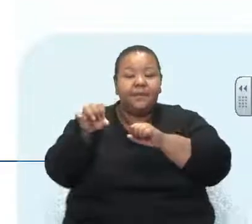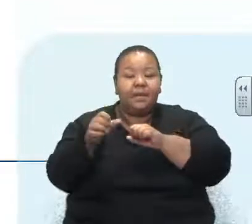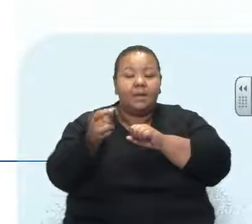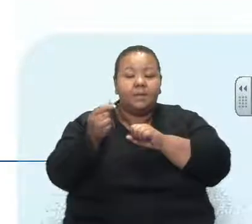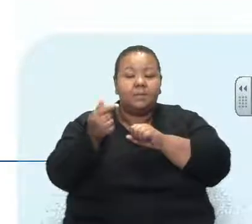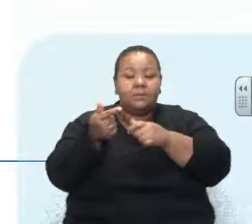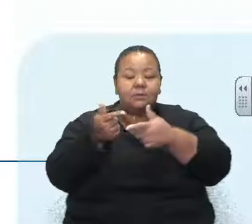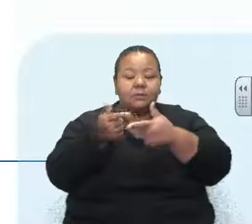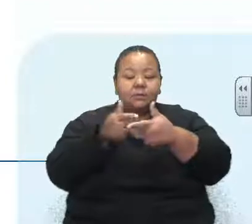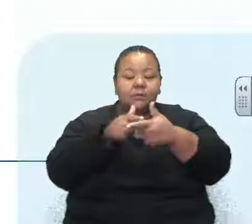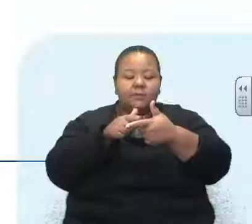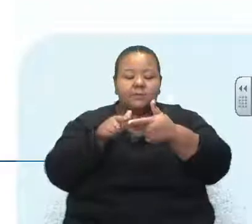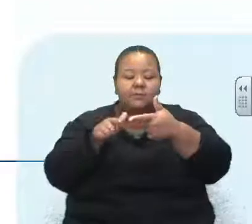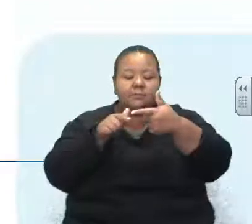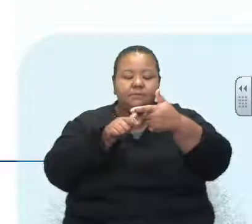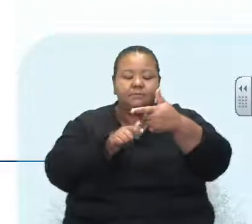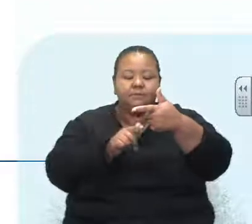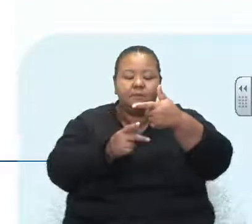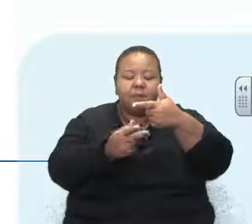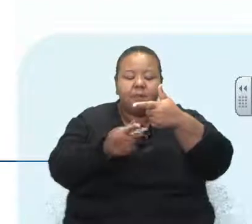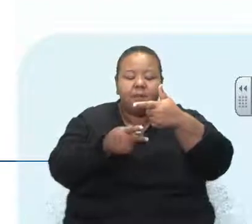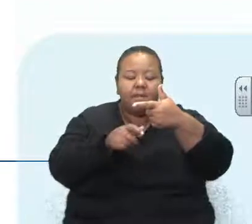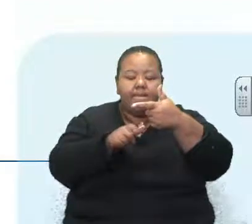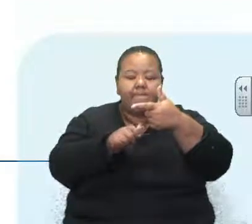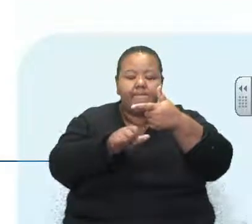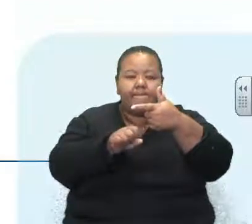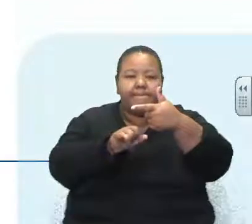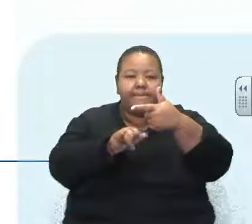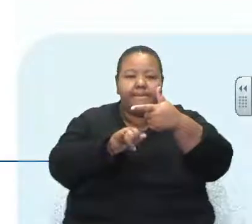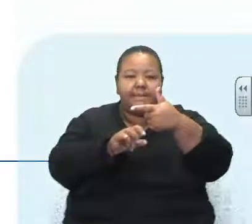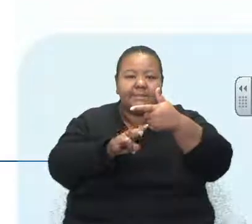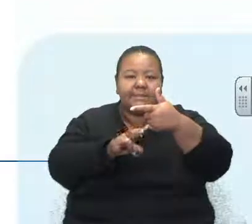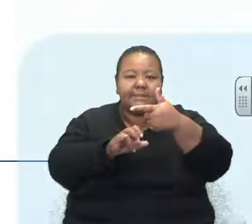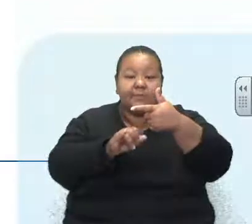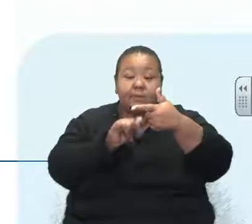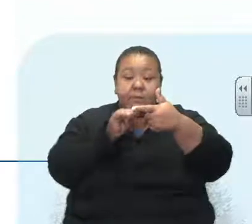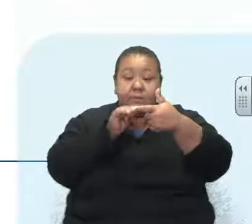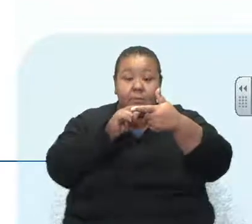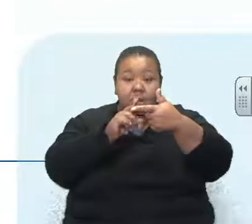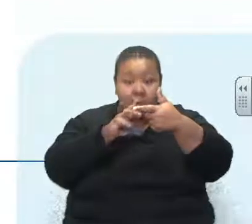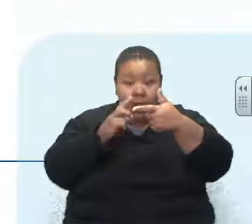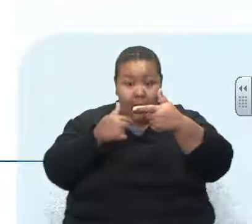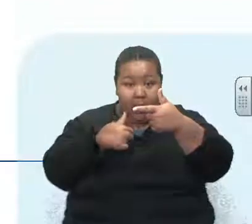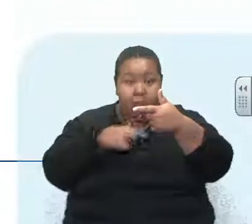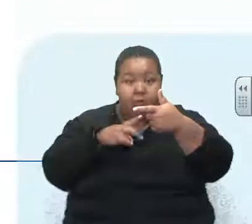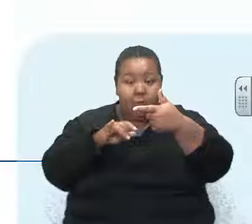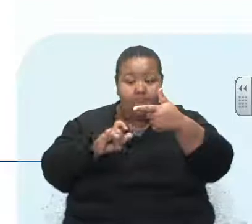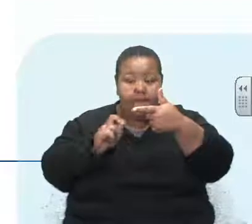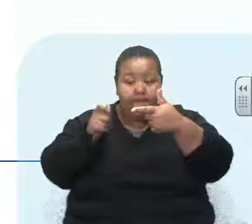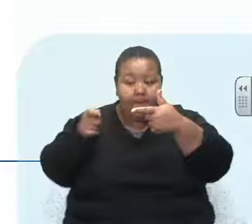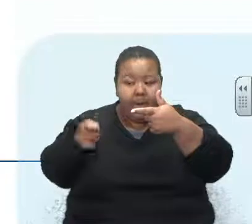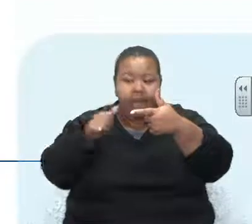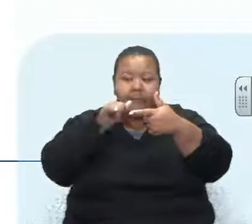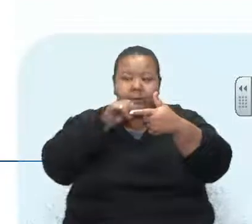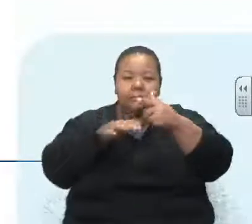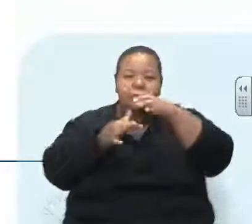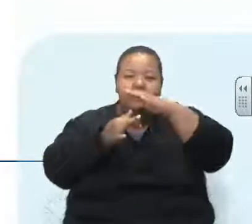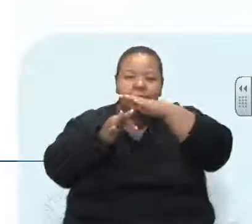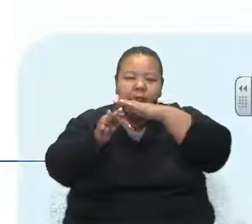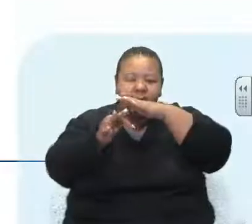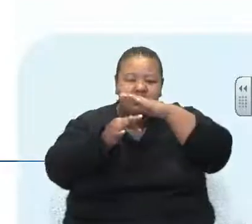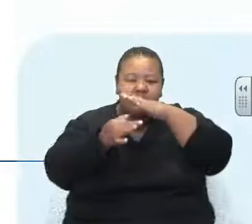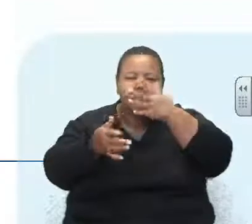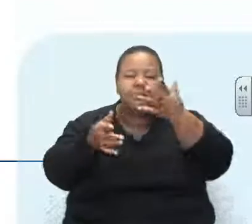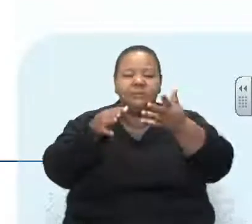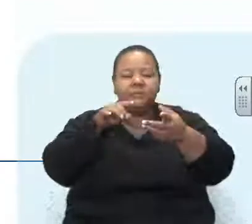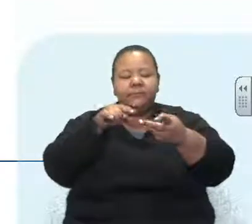pelo passivo circulante. Que vai ser o passivo circulante? Fornecedores, salários, impostos a pagar, empréstimo. A partir desse